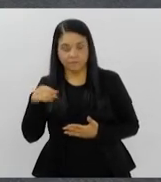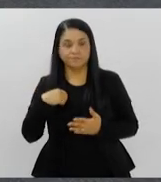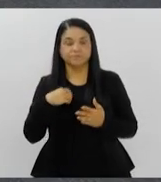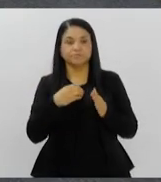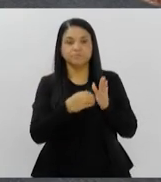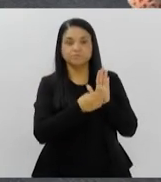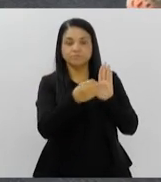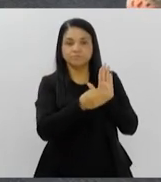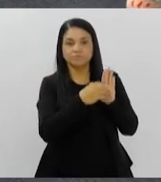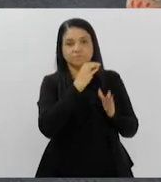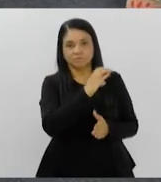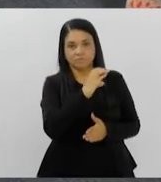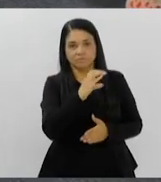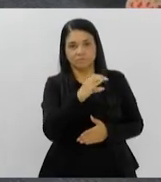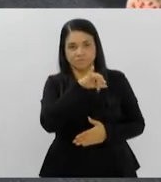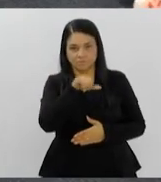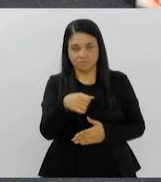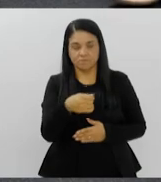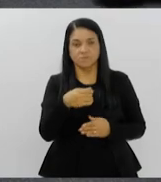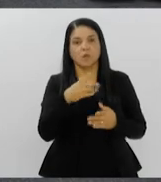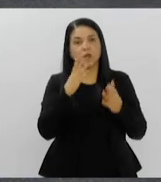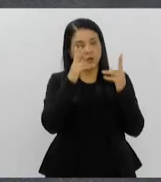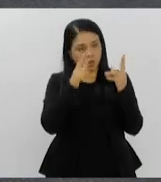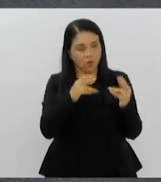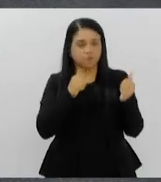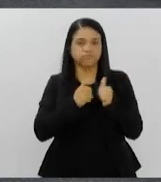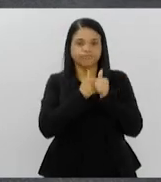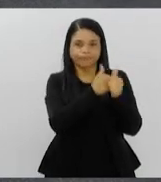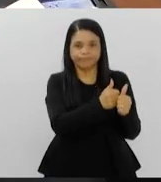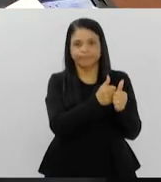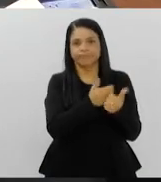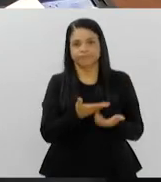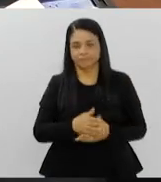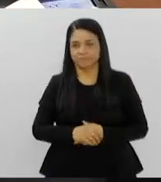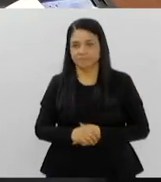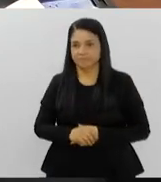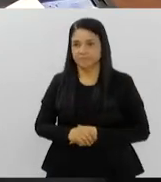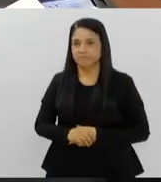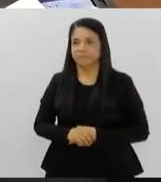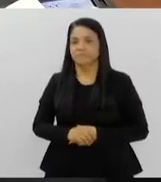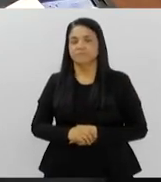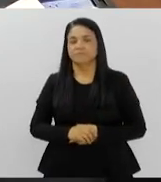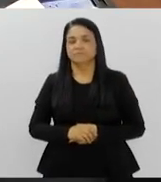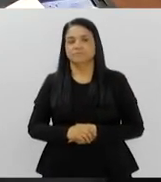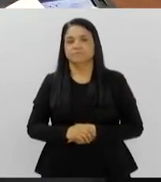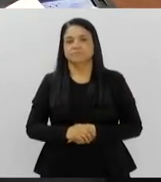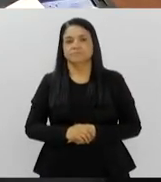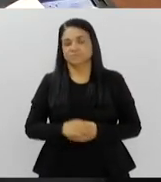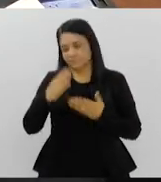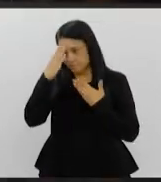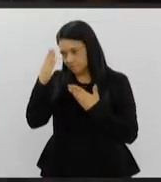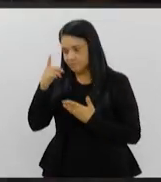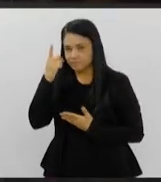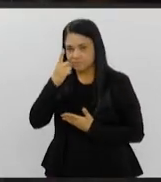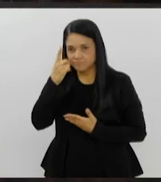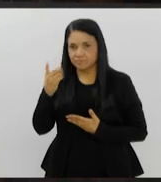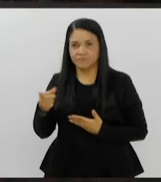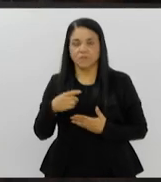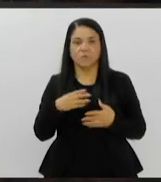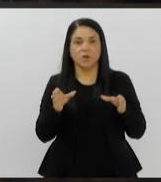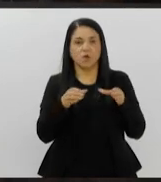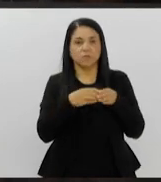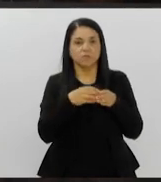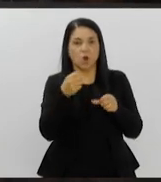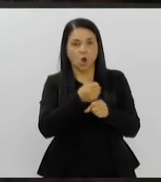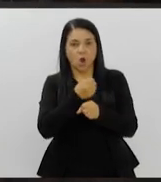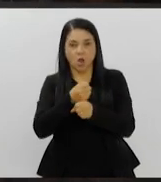CCJ passa a ser também o meu parecer. Obrigada, deputado Luiz Paulo. Pela Comissão de